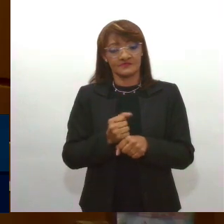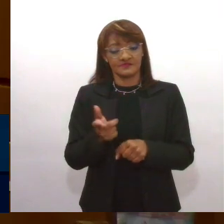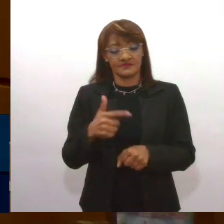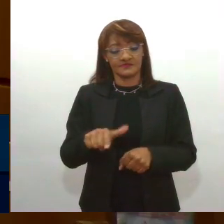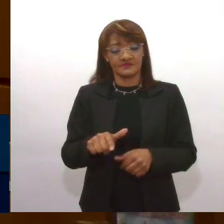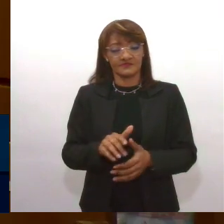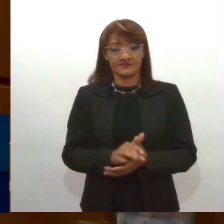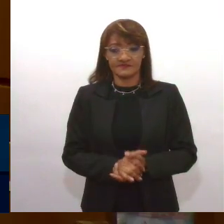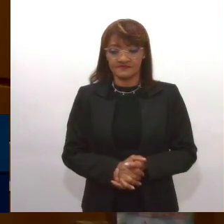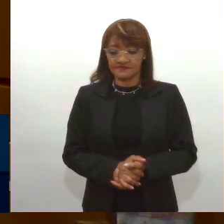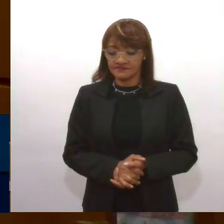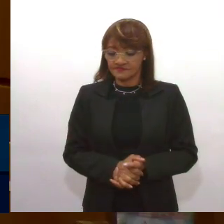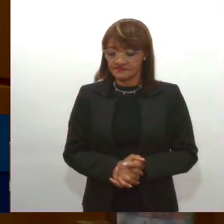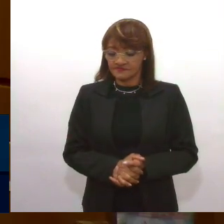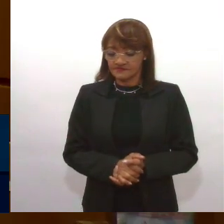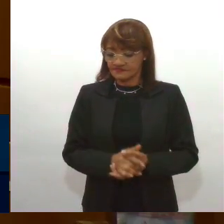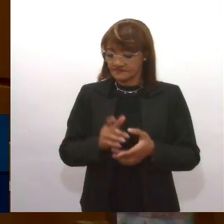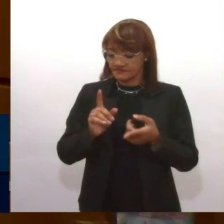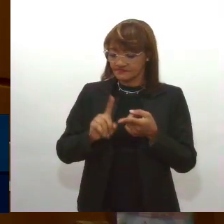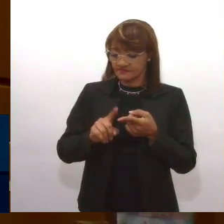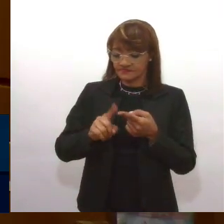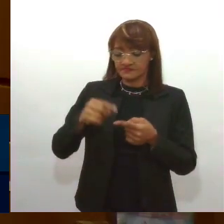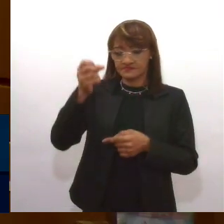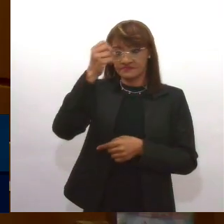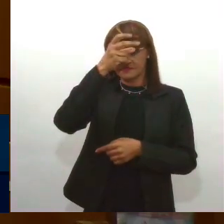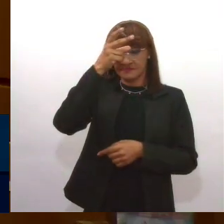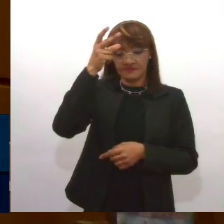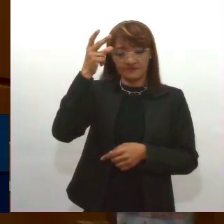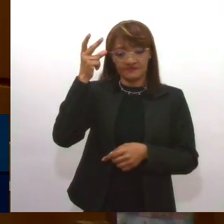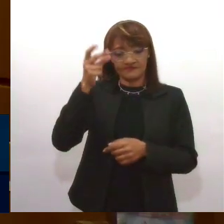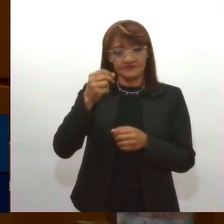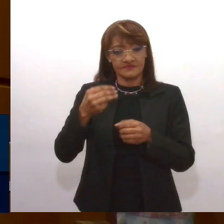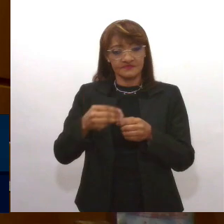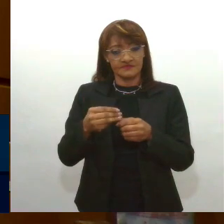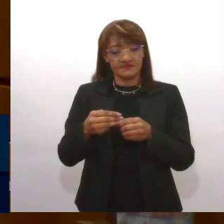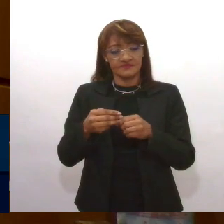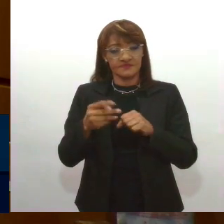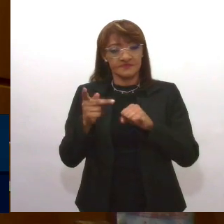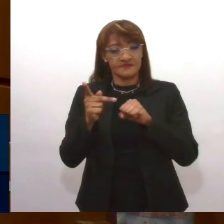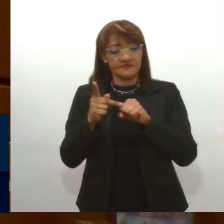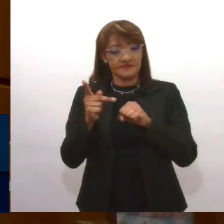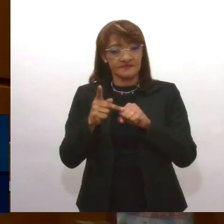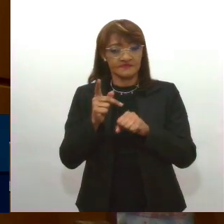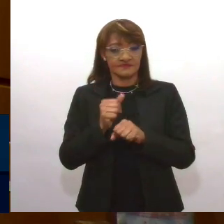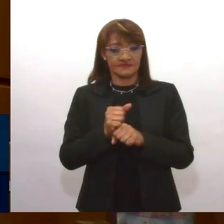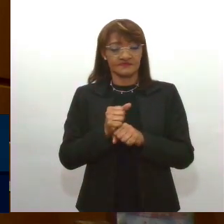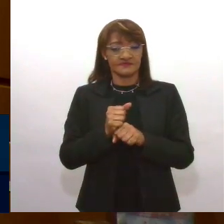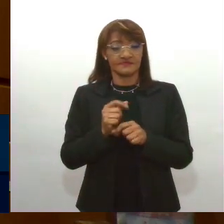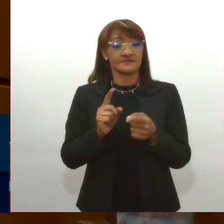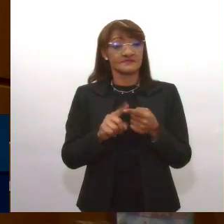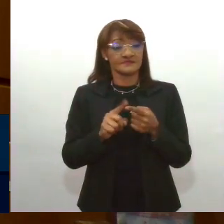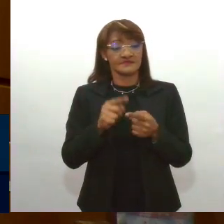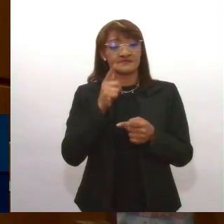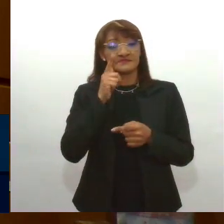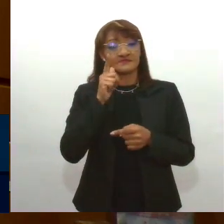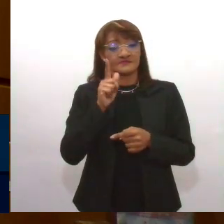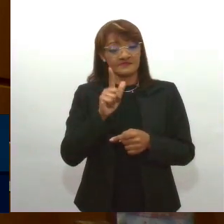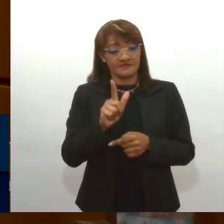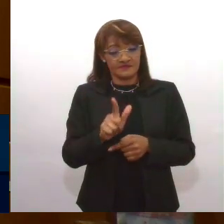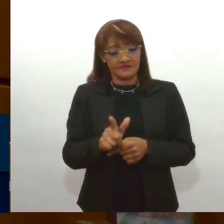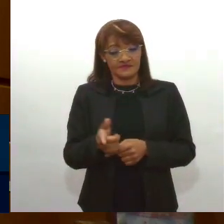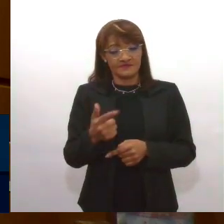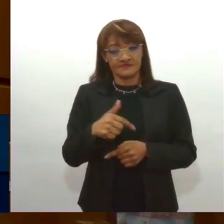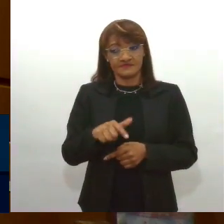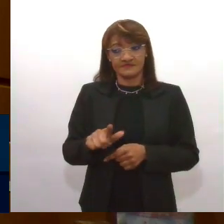prefeita de Pedrinhas que também foi reeleita o povo reconheceu também o seu